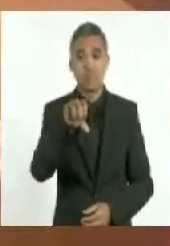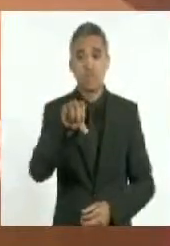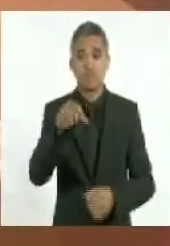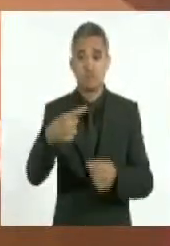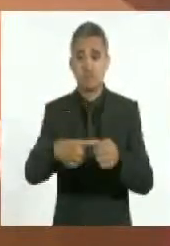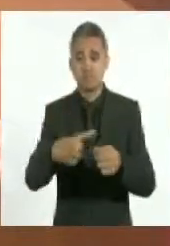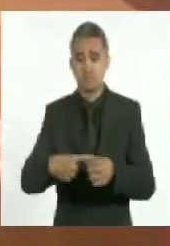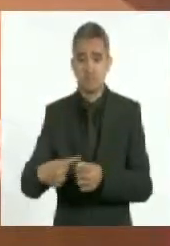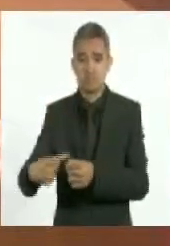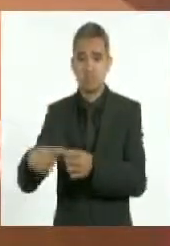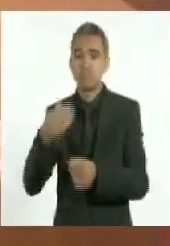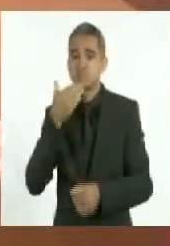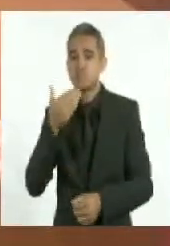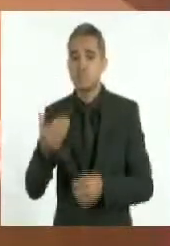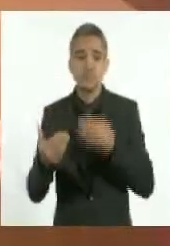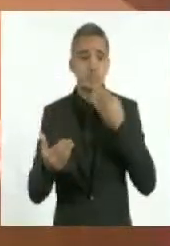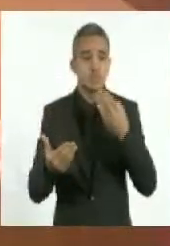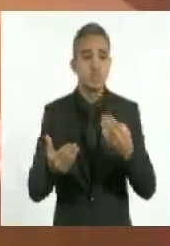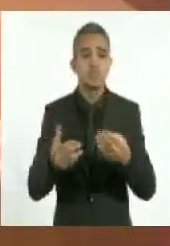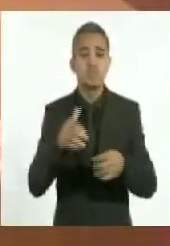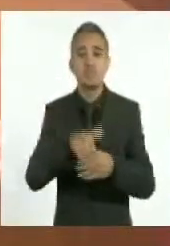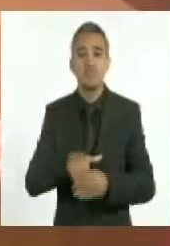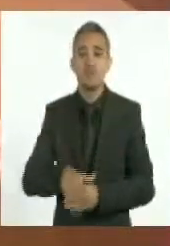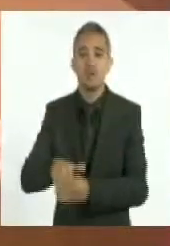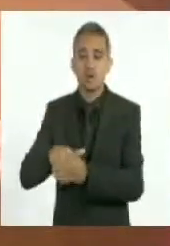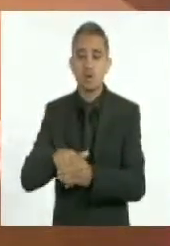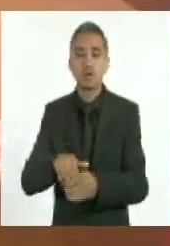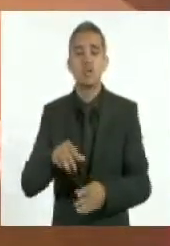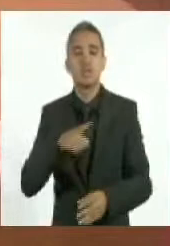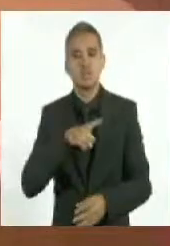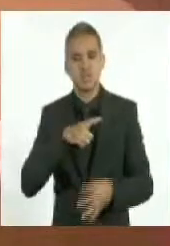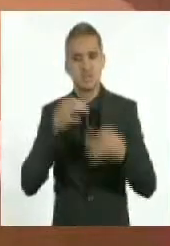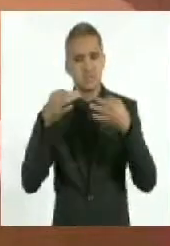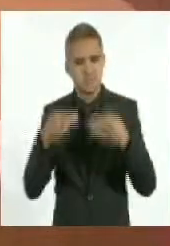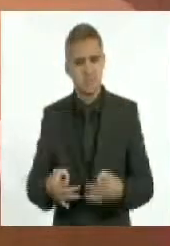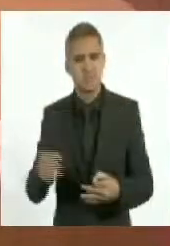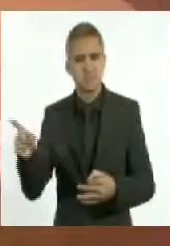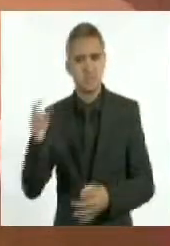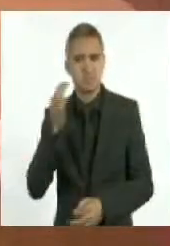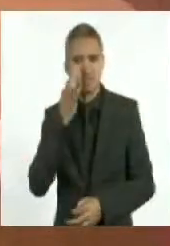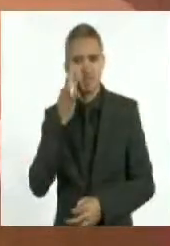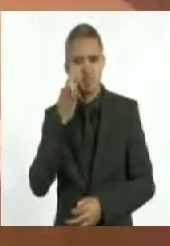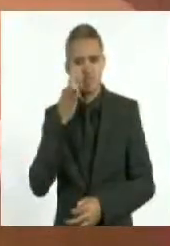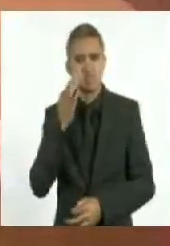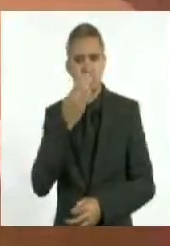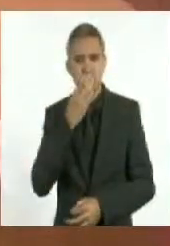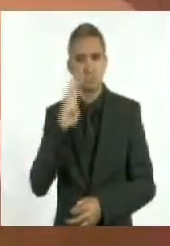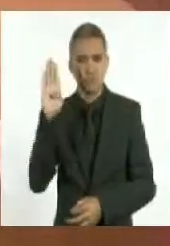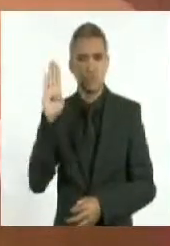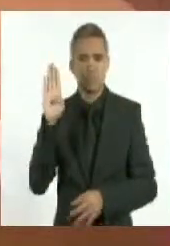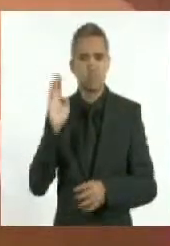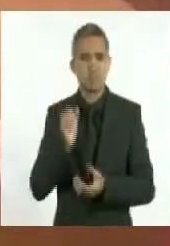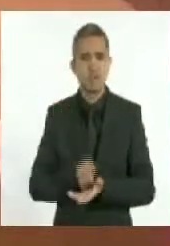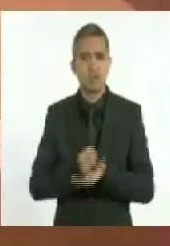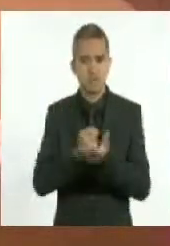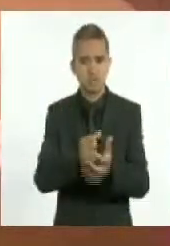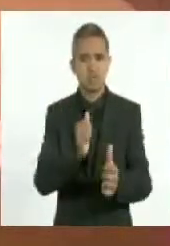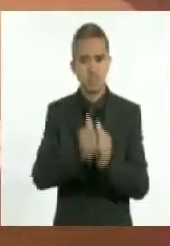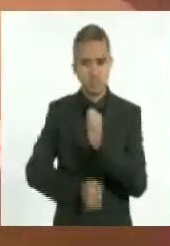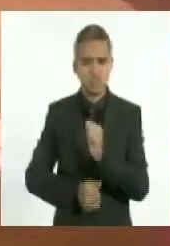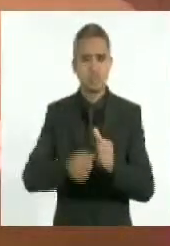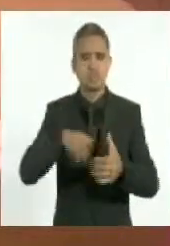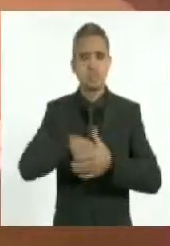ele e eu vi dele, e tenho certeza que ele é onde parava o compromisso de ajudar, de brigar pelo esporte, pelo futebol